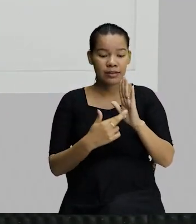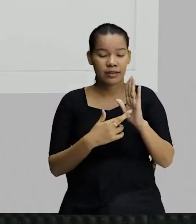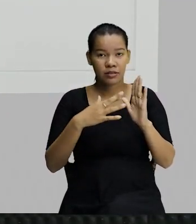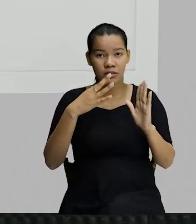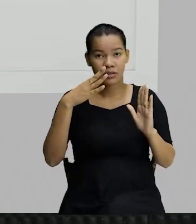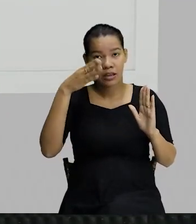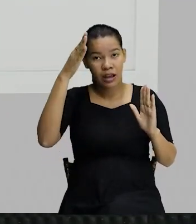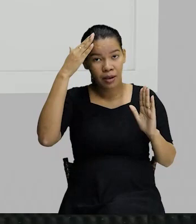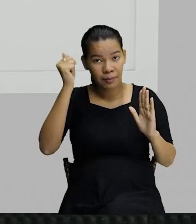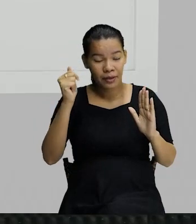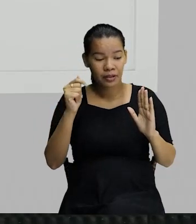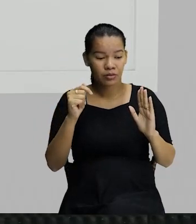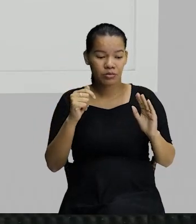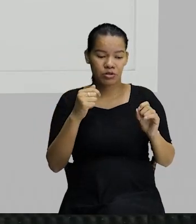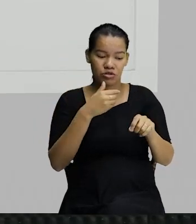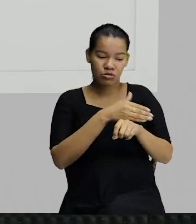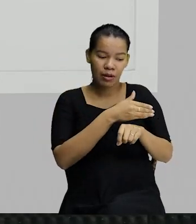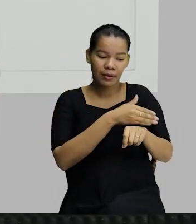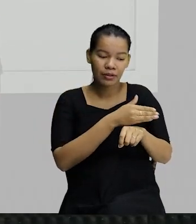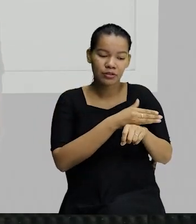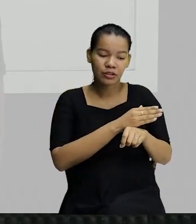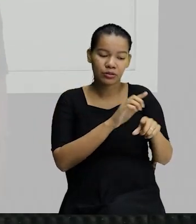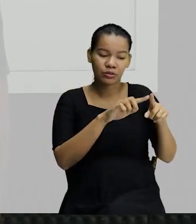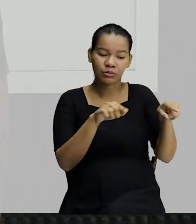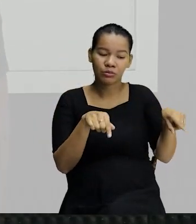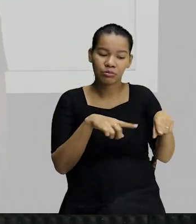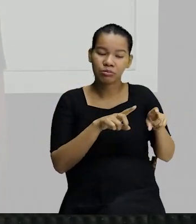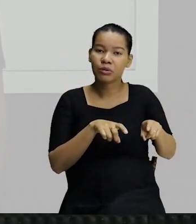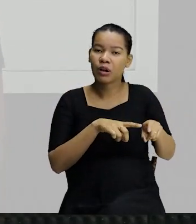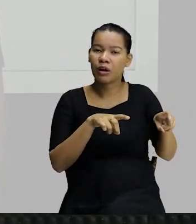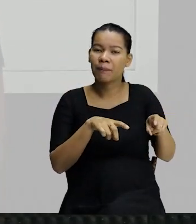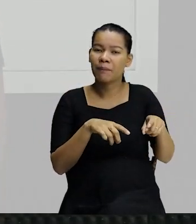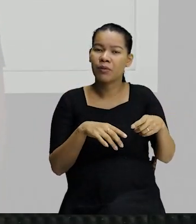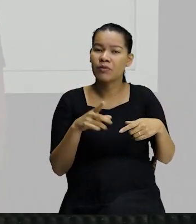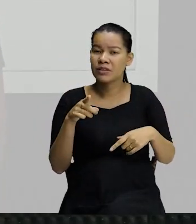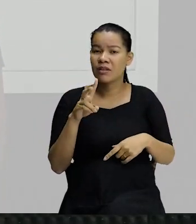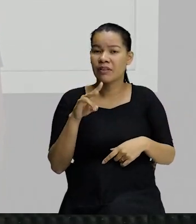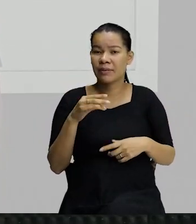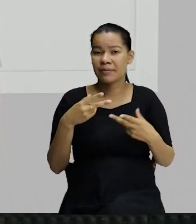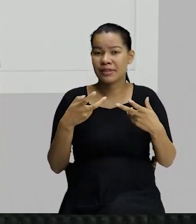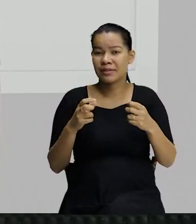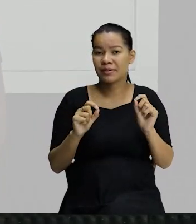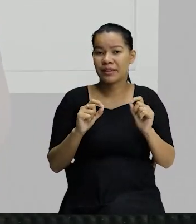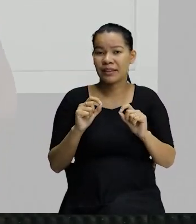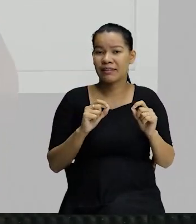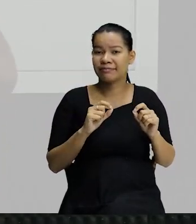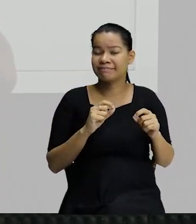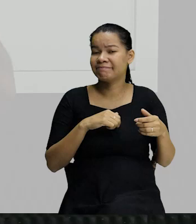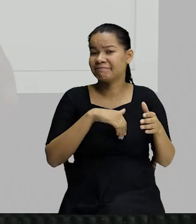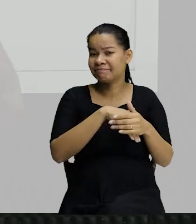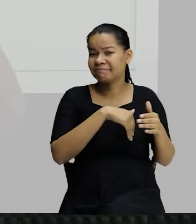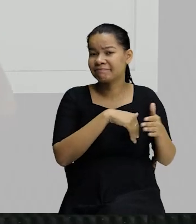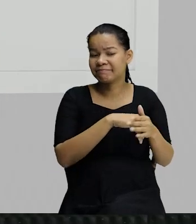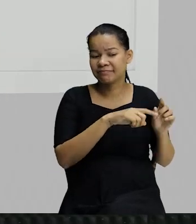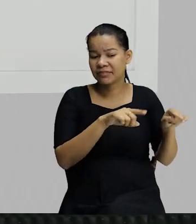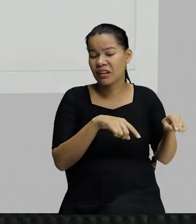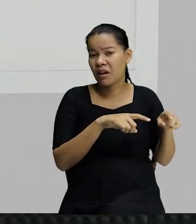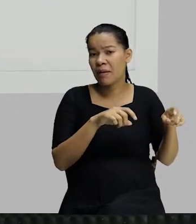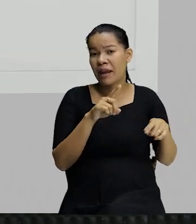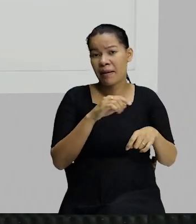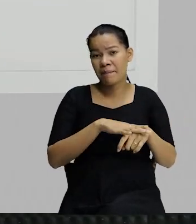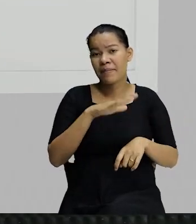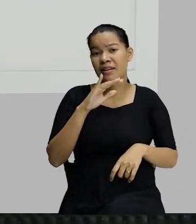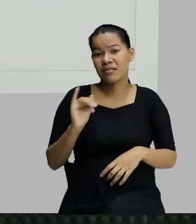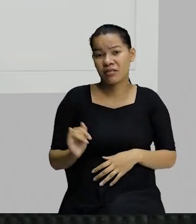você vai ver que a aplicação disso no campo geralmente é muito importante e até se sobressai em muitos